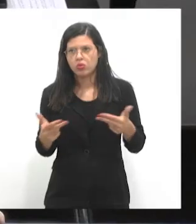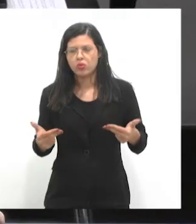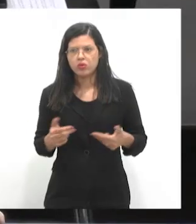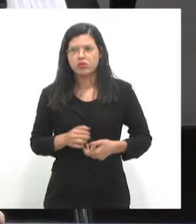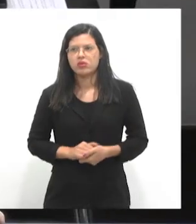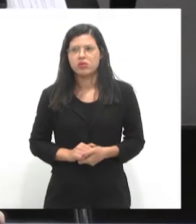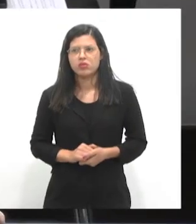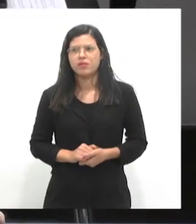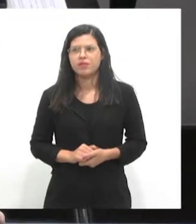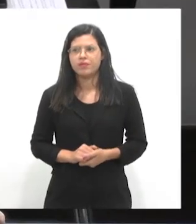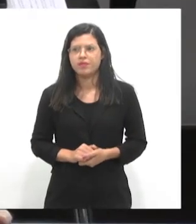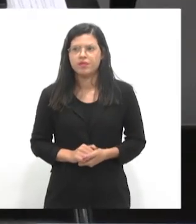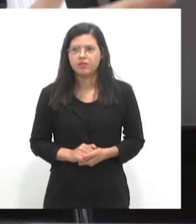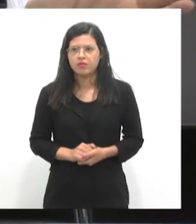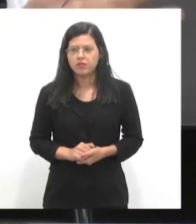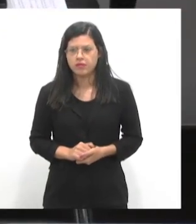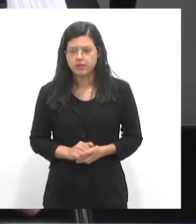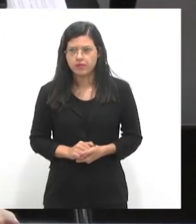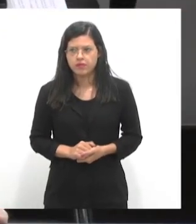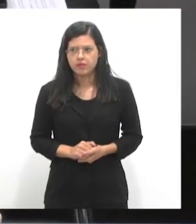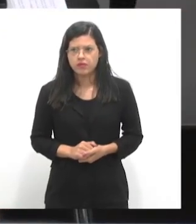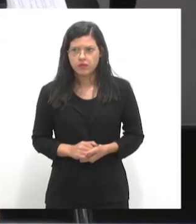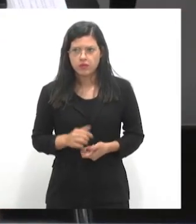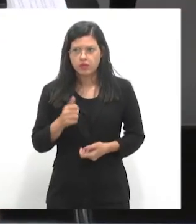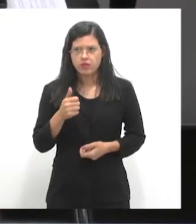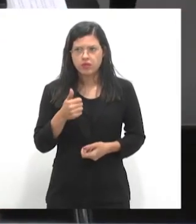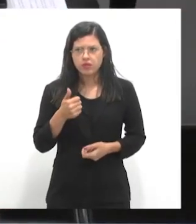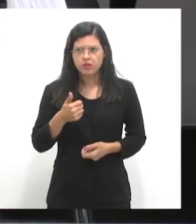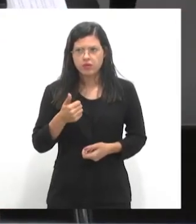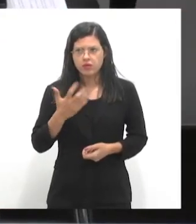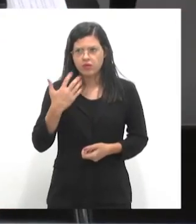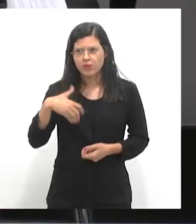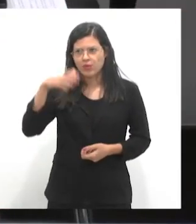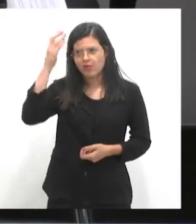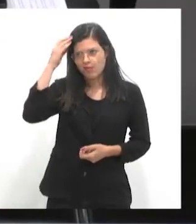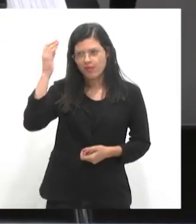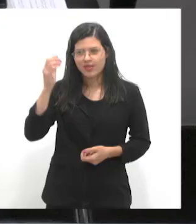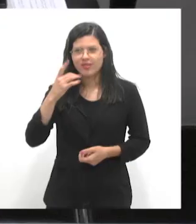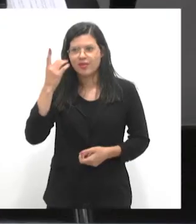primeiro, o culpado é o deputado Quinoploc.